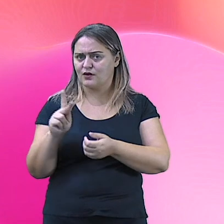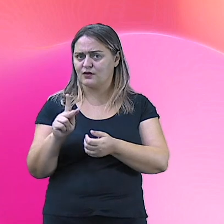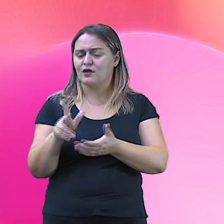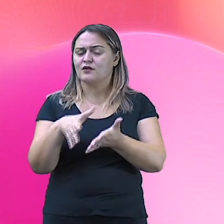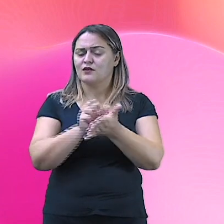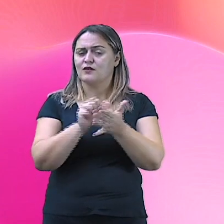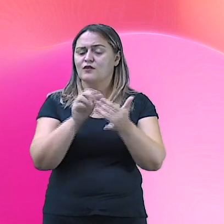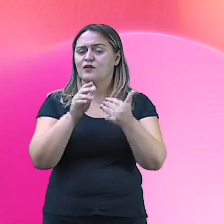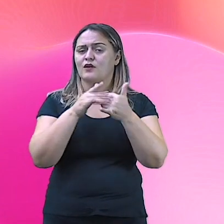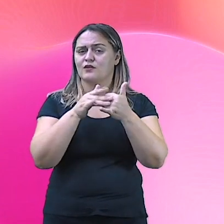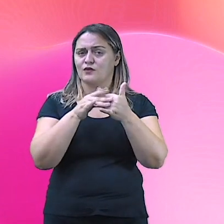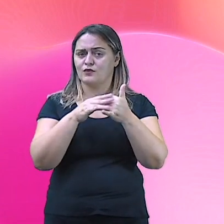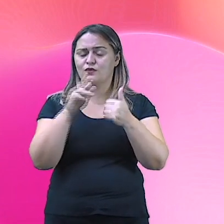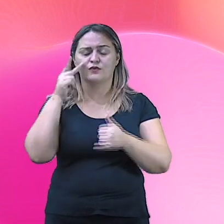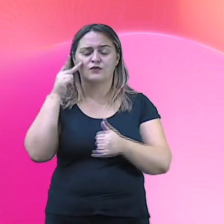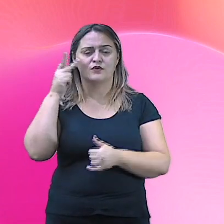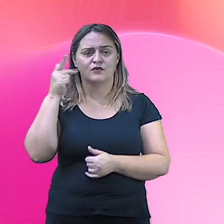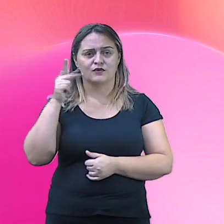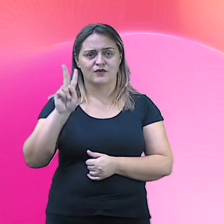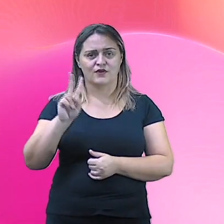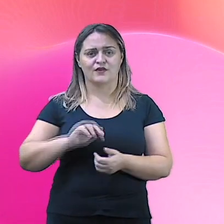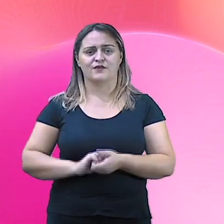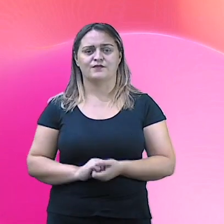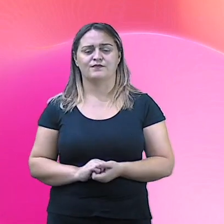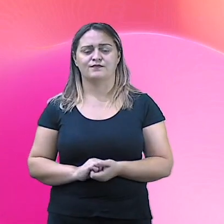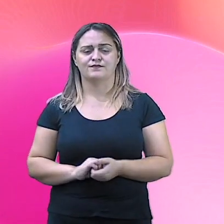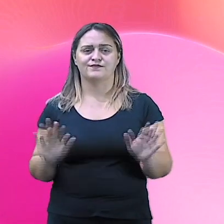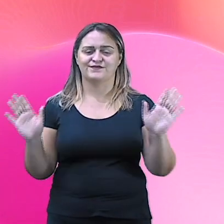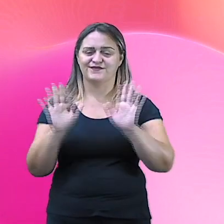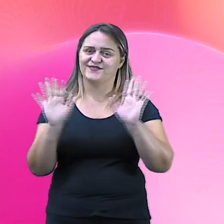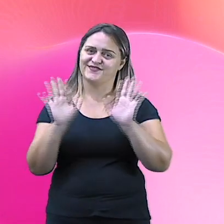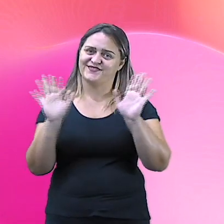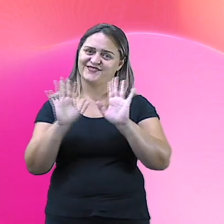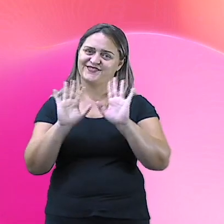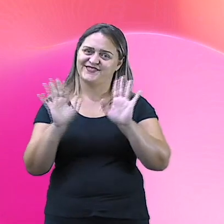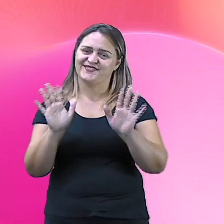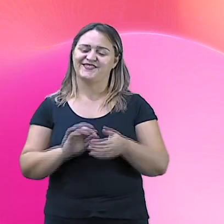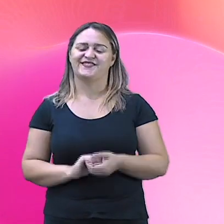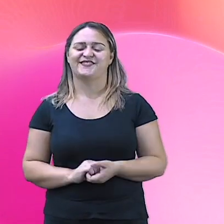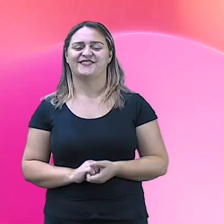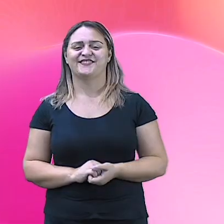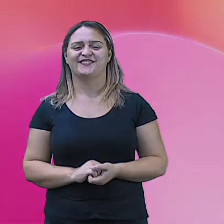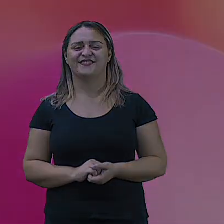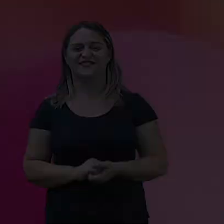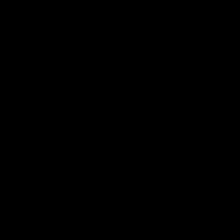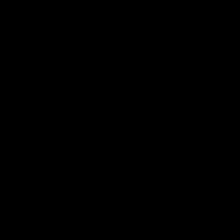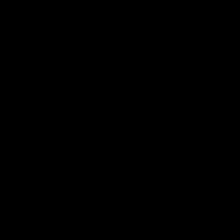inscrevam no nosso canal YouTube SMED GV. Um abraço e até a próxima aula.